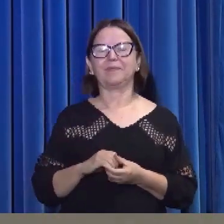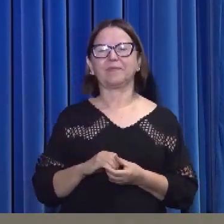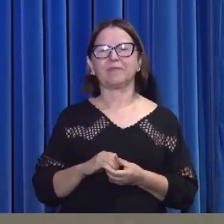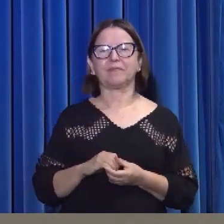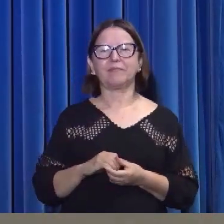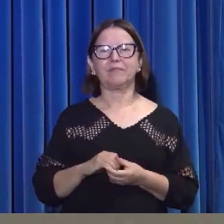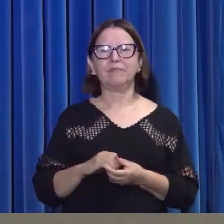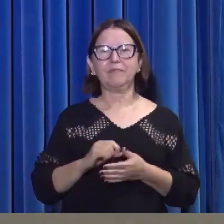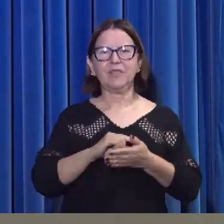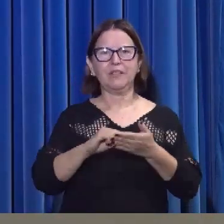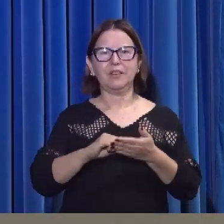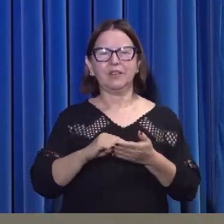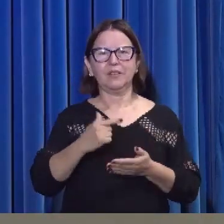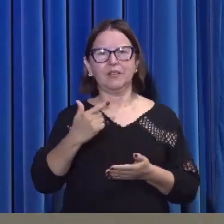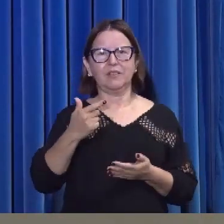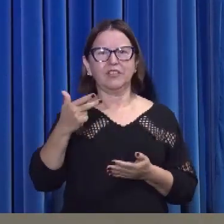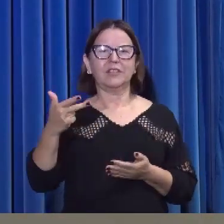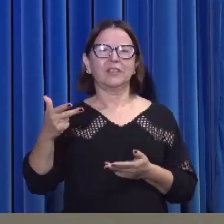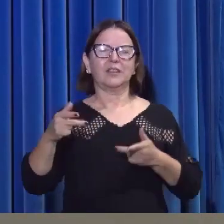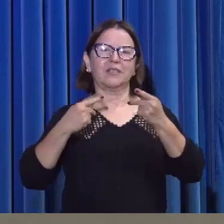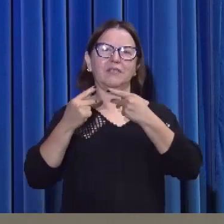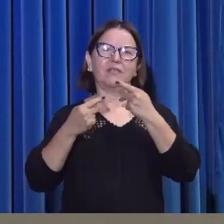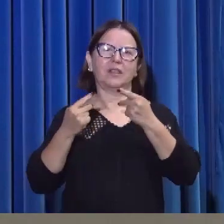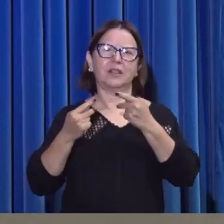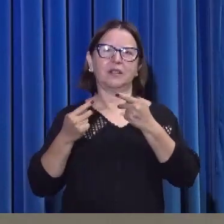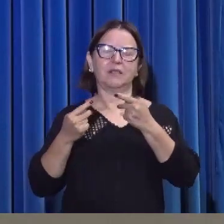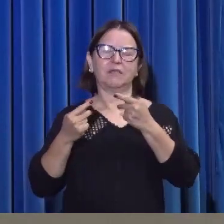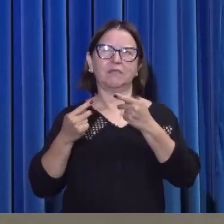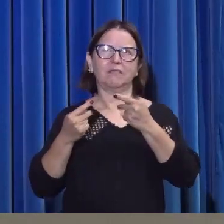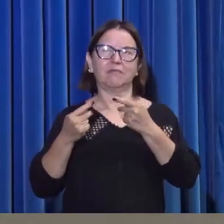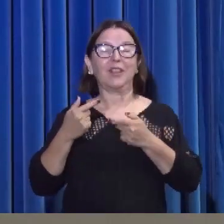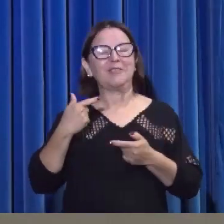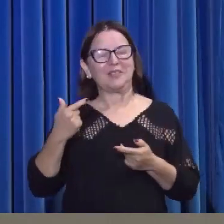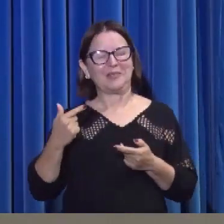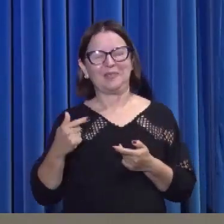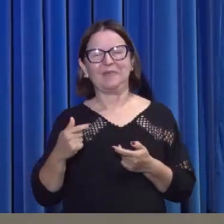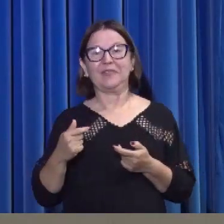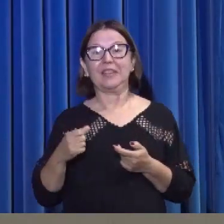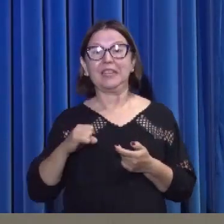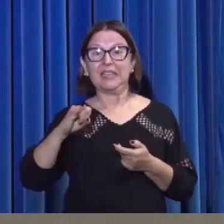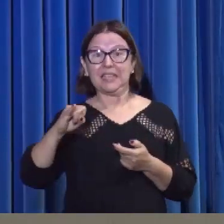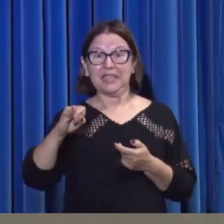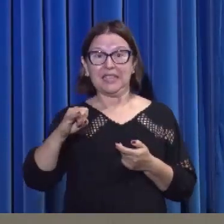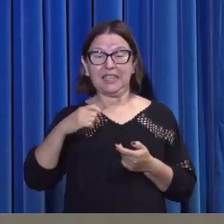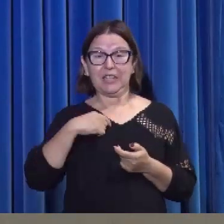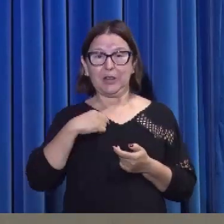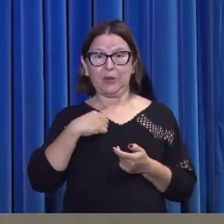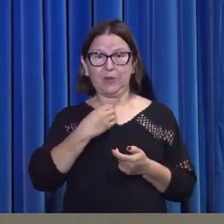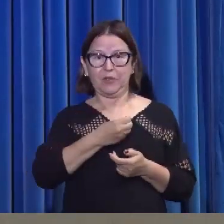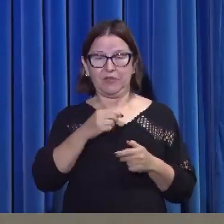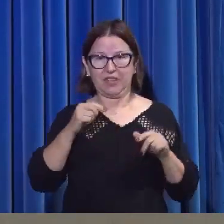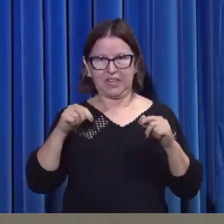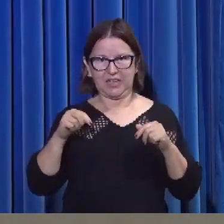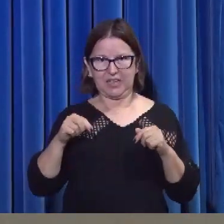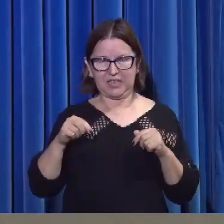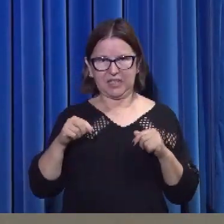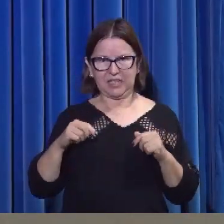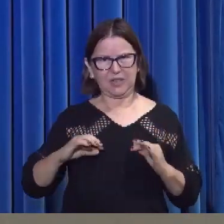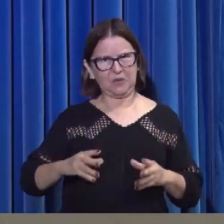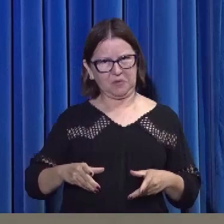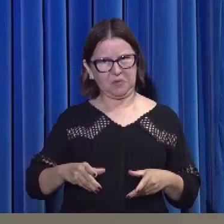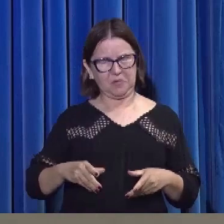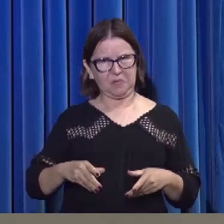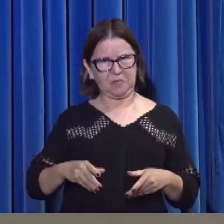Aí no 23 ele diz assim, no 22, entretanto, se eu viver na carne traz fruto para o meu